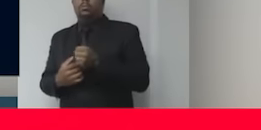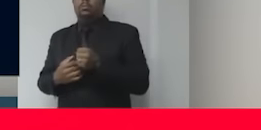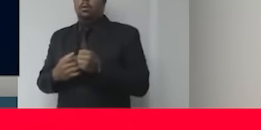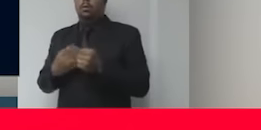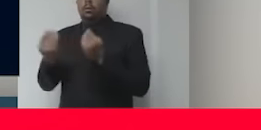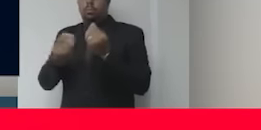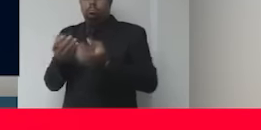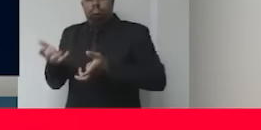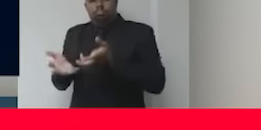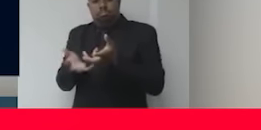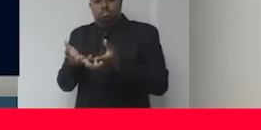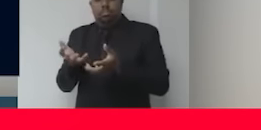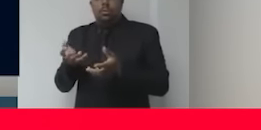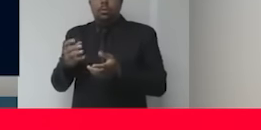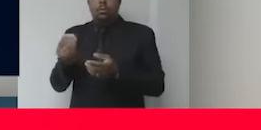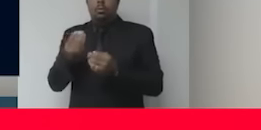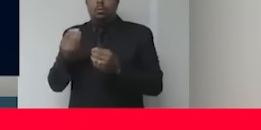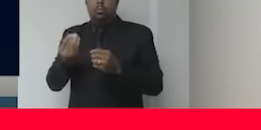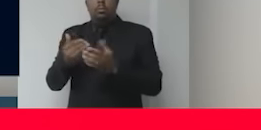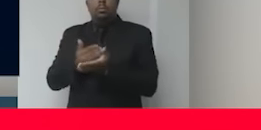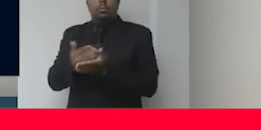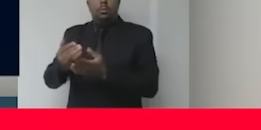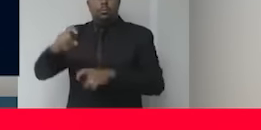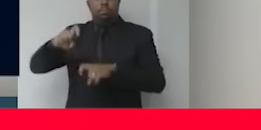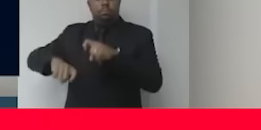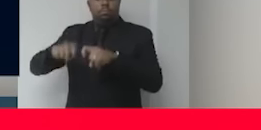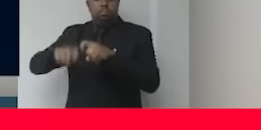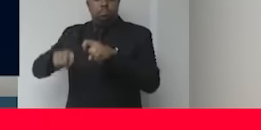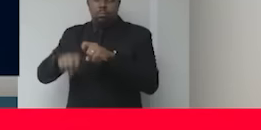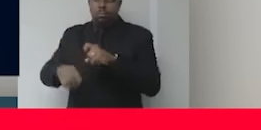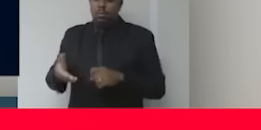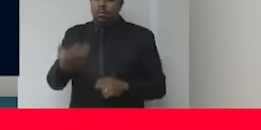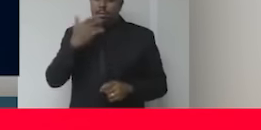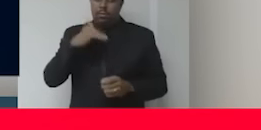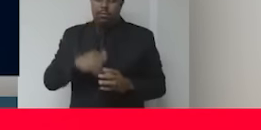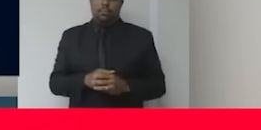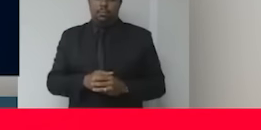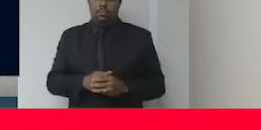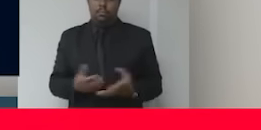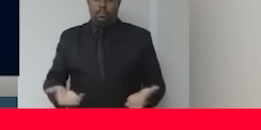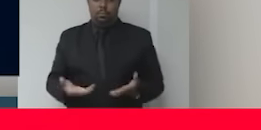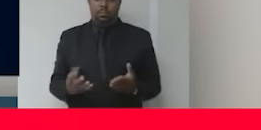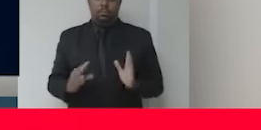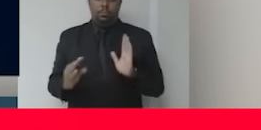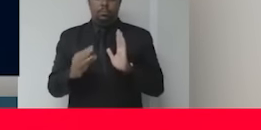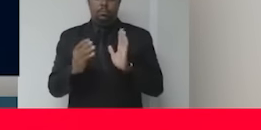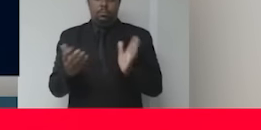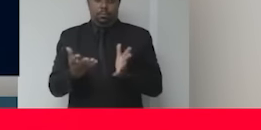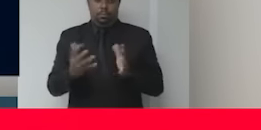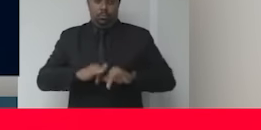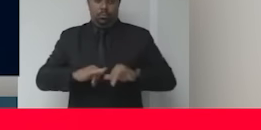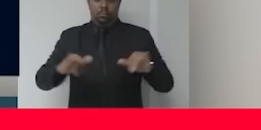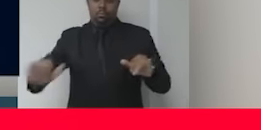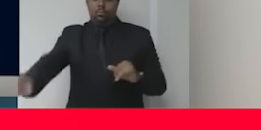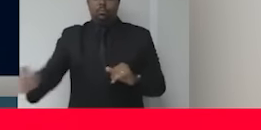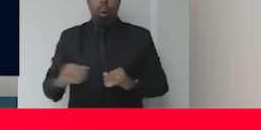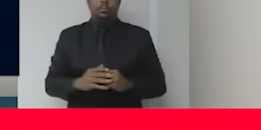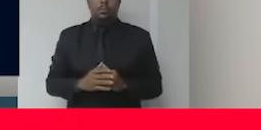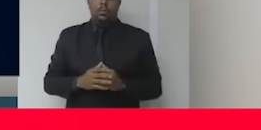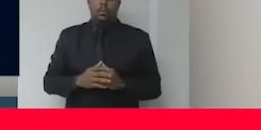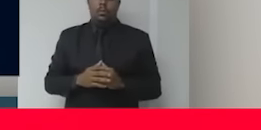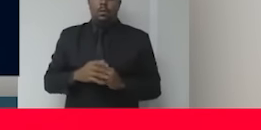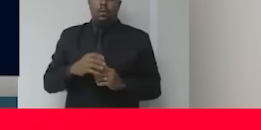ela manter relação sexual. Eu aqui adoto uma campanha do coletivo Me Too Brasil, que é